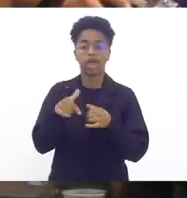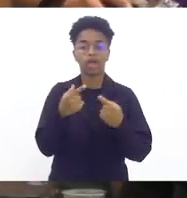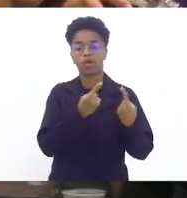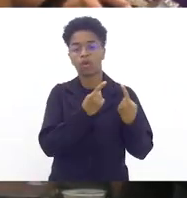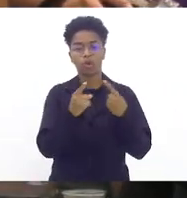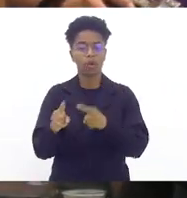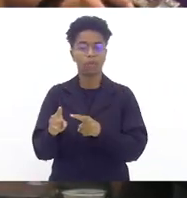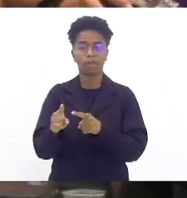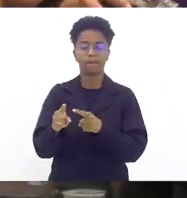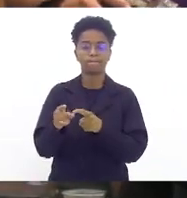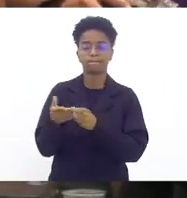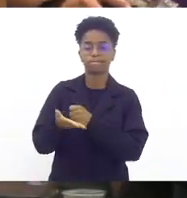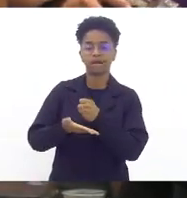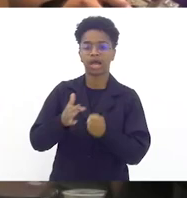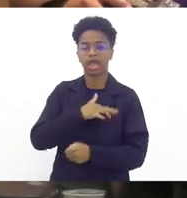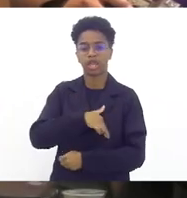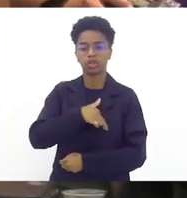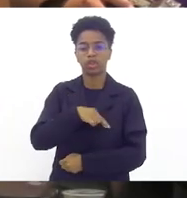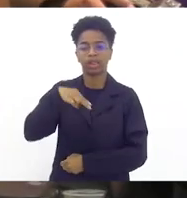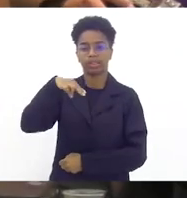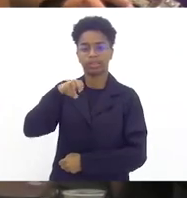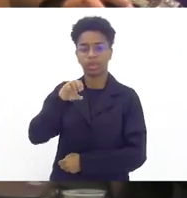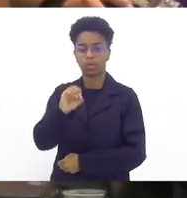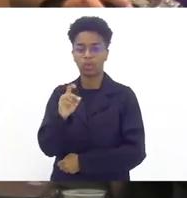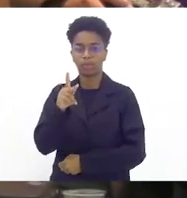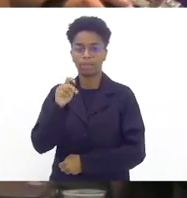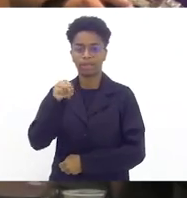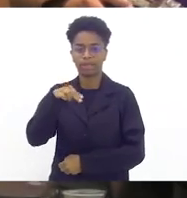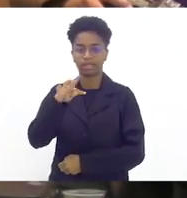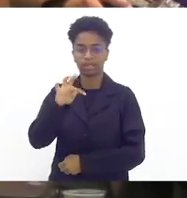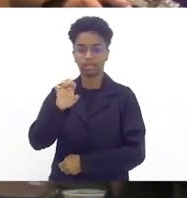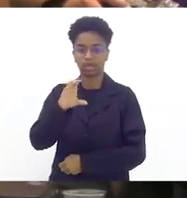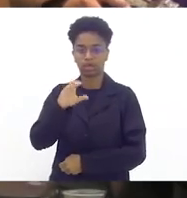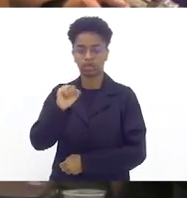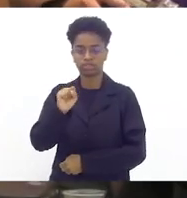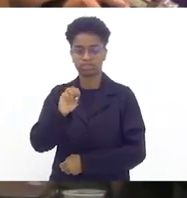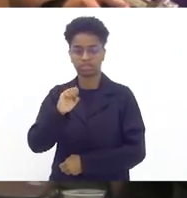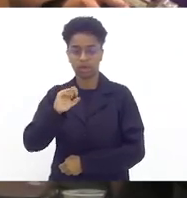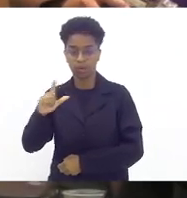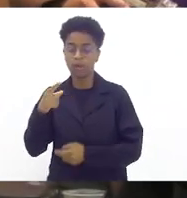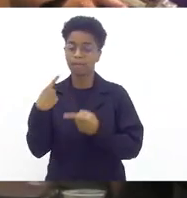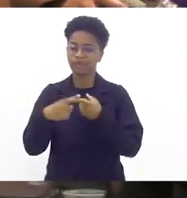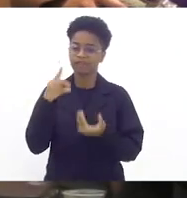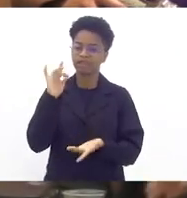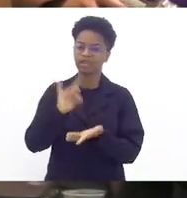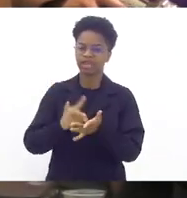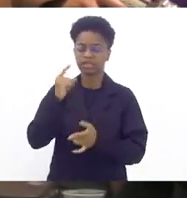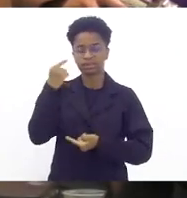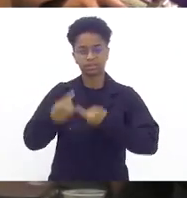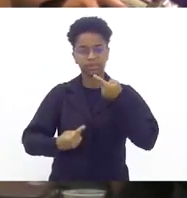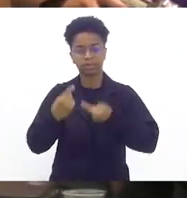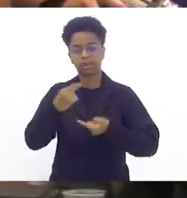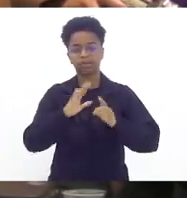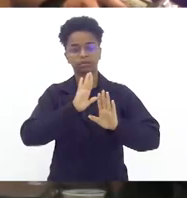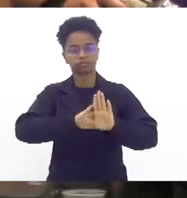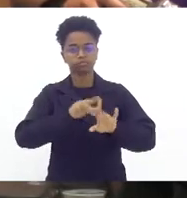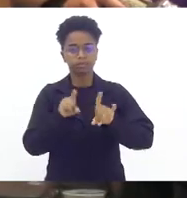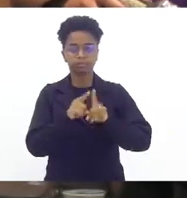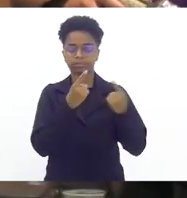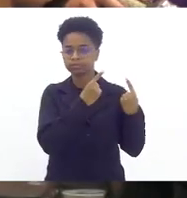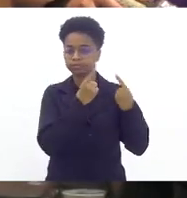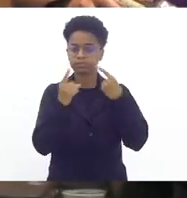fundamentalismo religioso neopentecostal. Porque isto é o grande debate ideológico e o combate